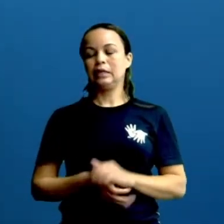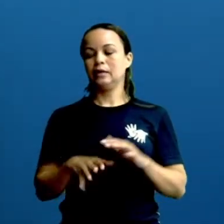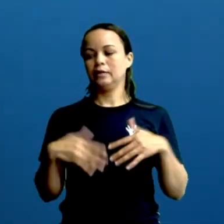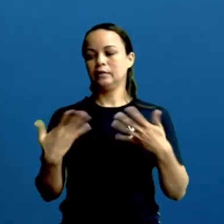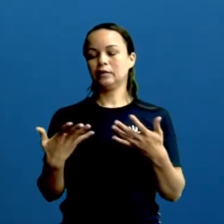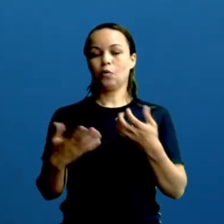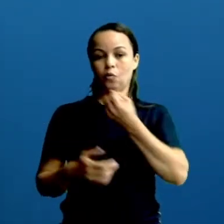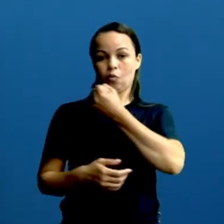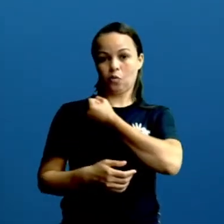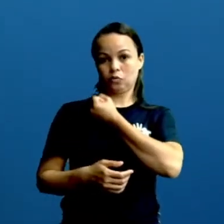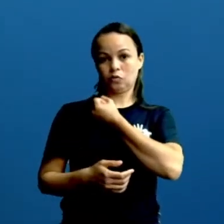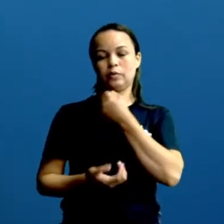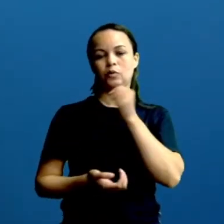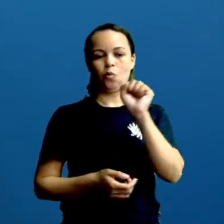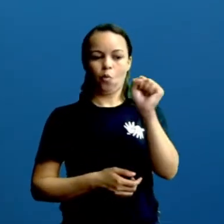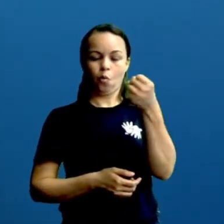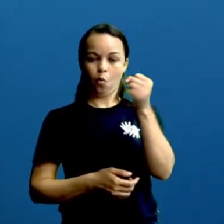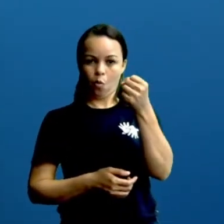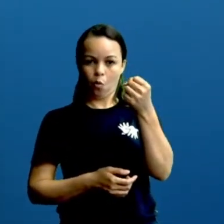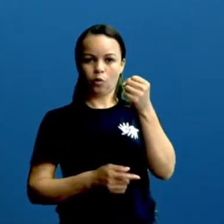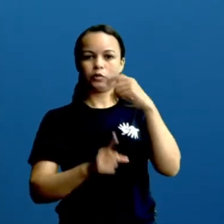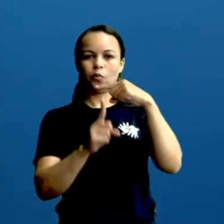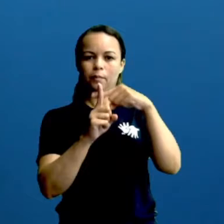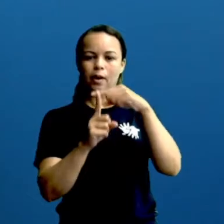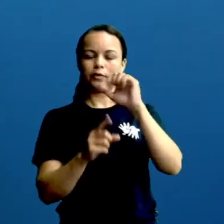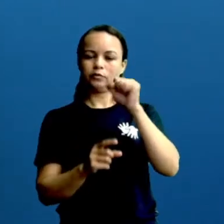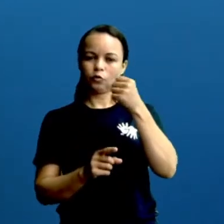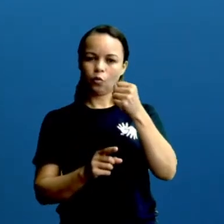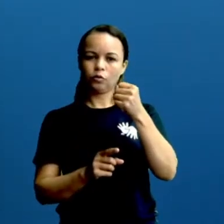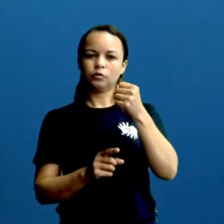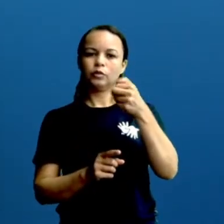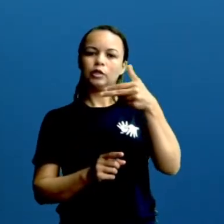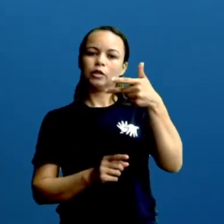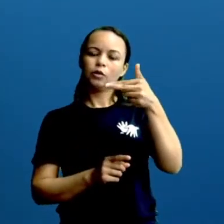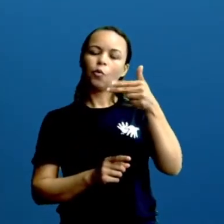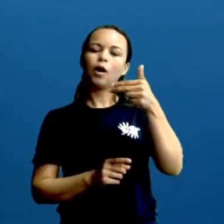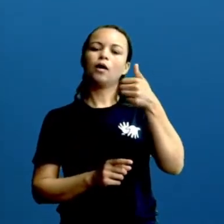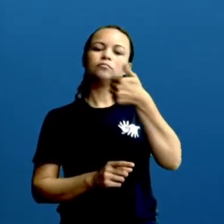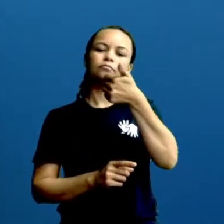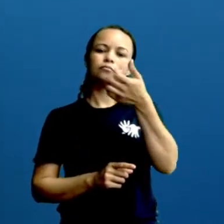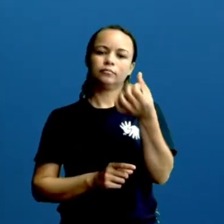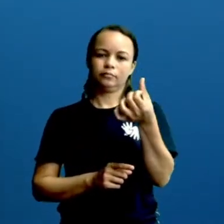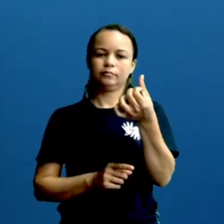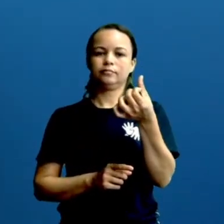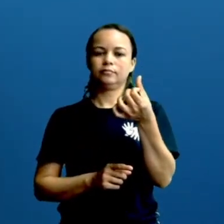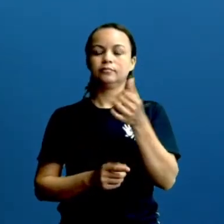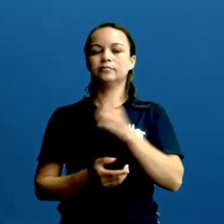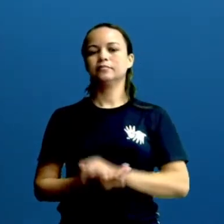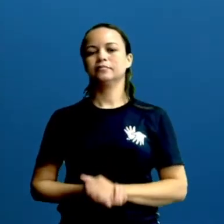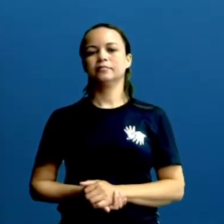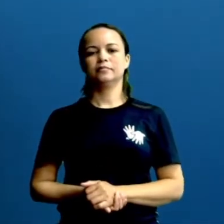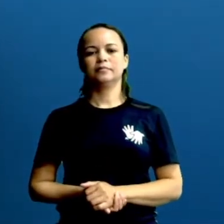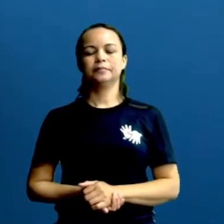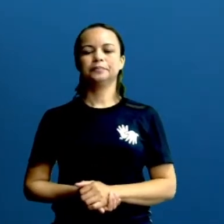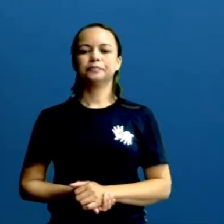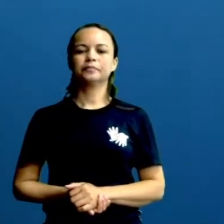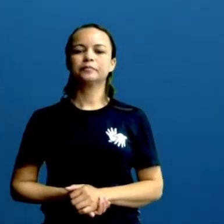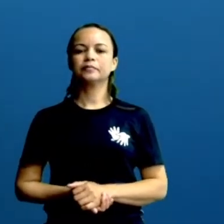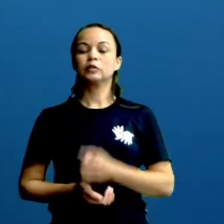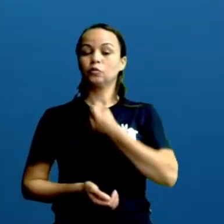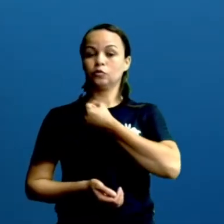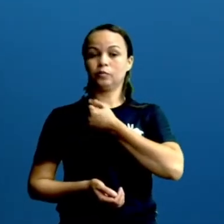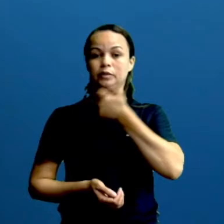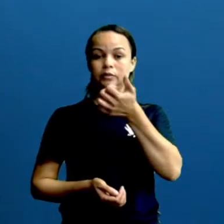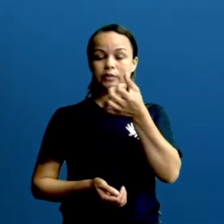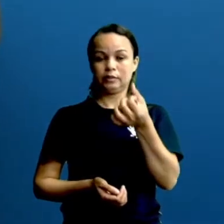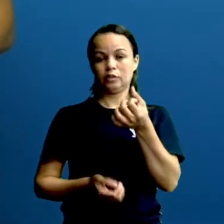com algarismos, eu tenho o número 8 mais 8 igual a 16. Número 16, que eu posso